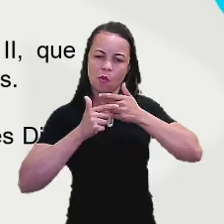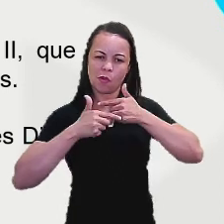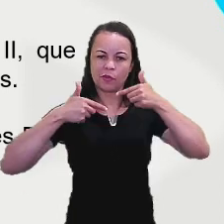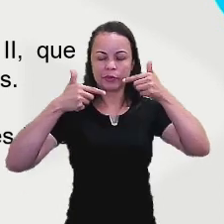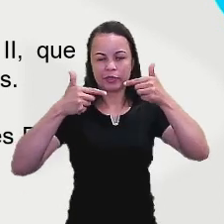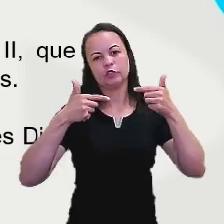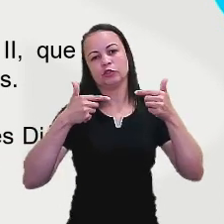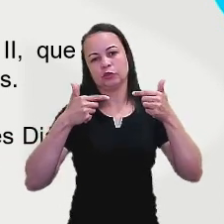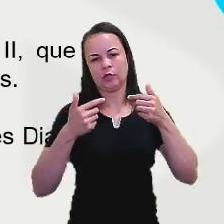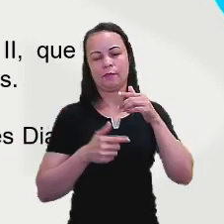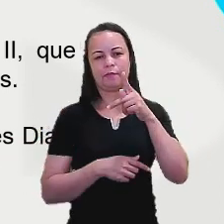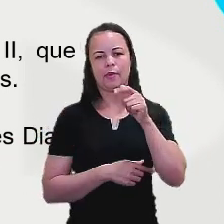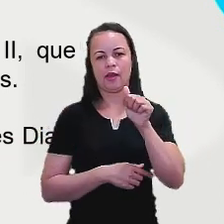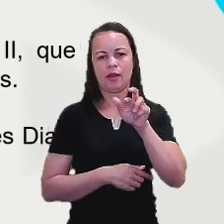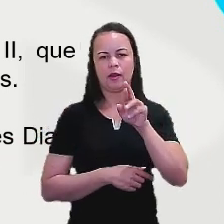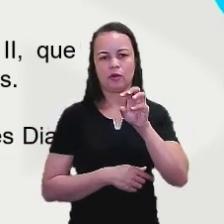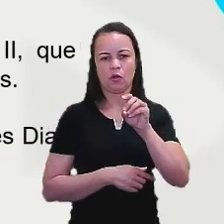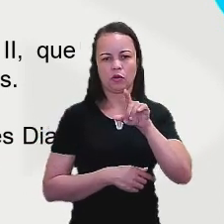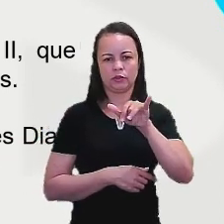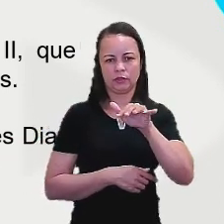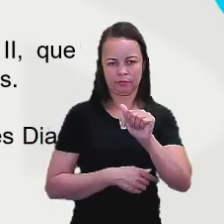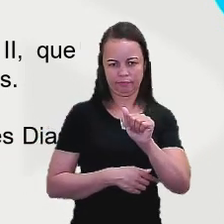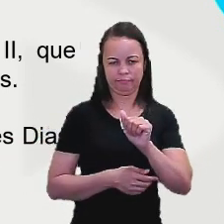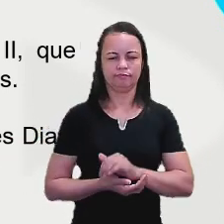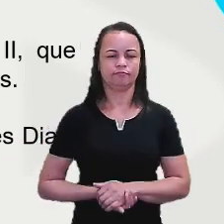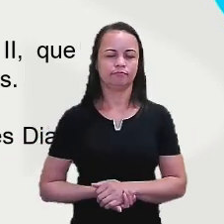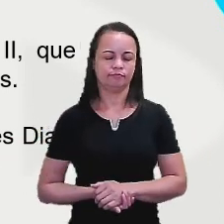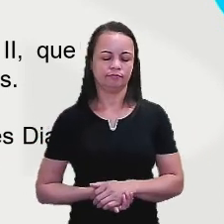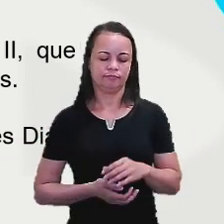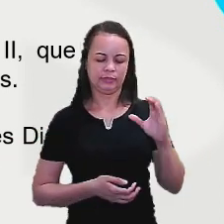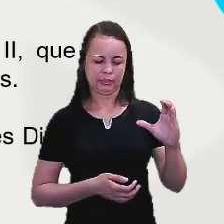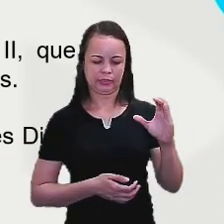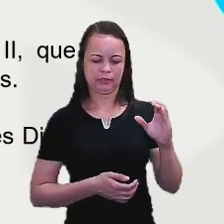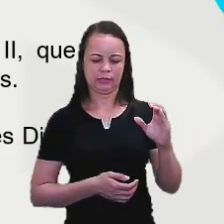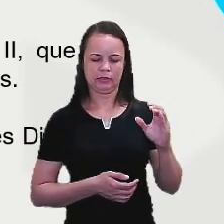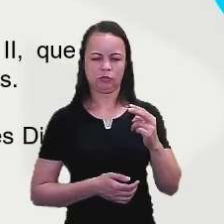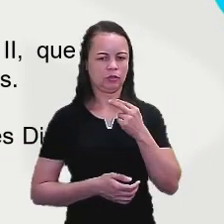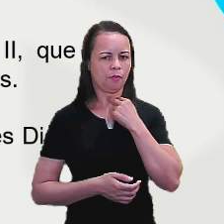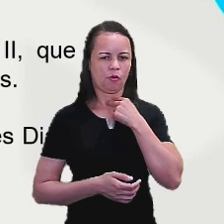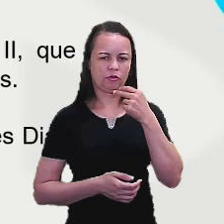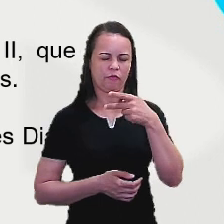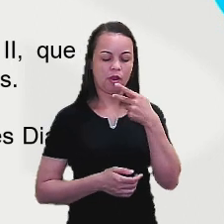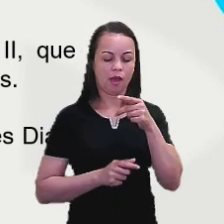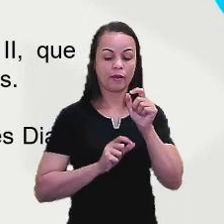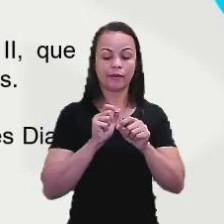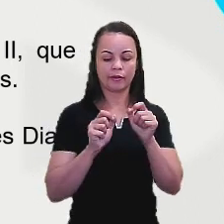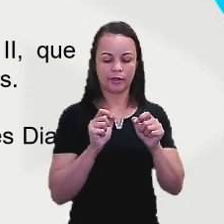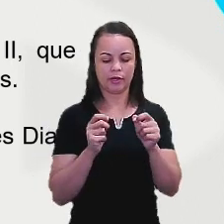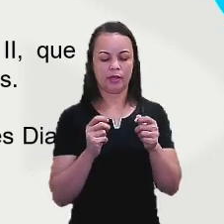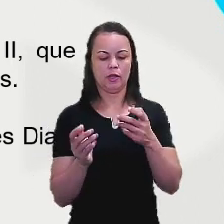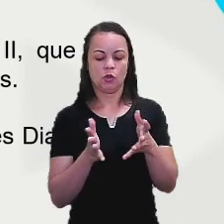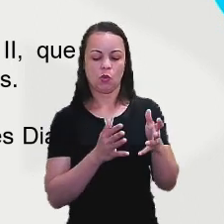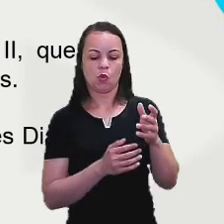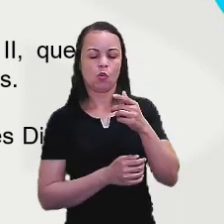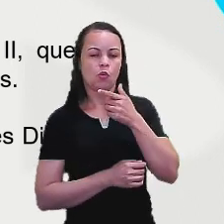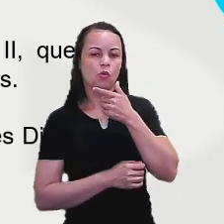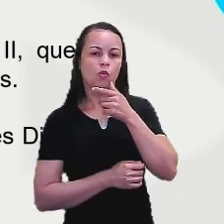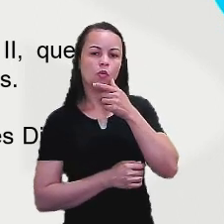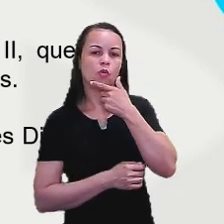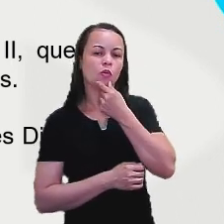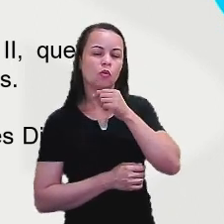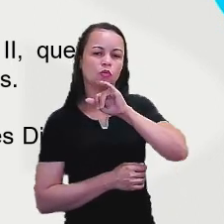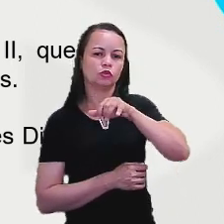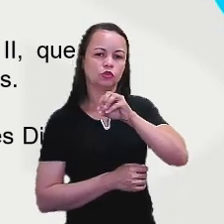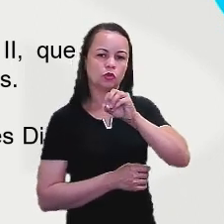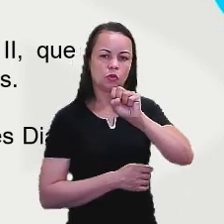paródia. C. Não se pode afirmar que o poema de José Paulo Paes é uma paródia,